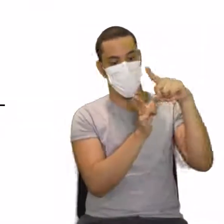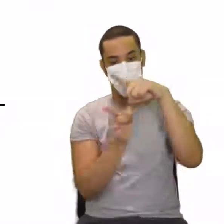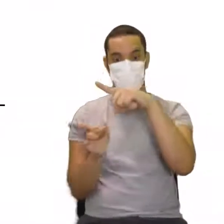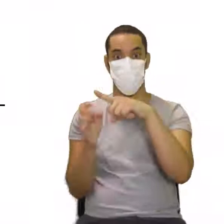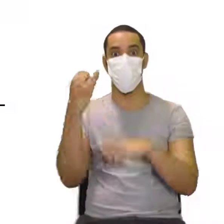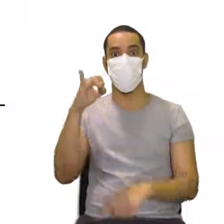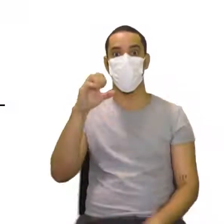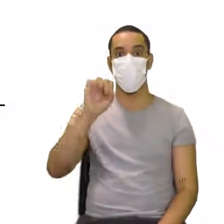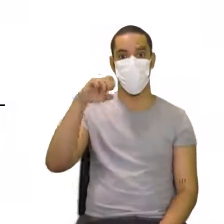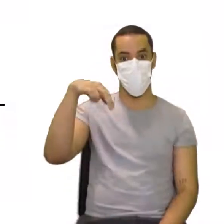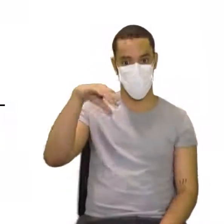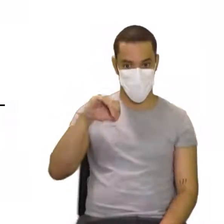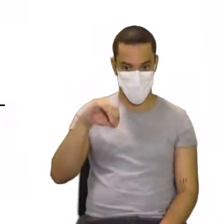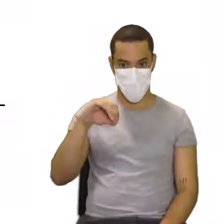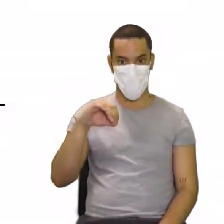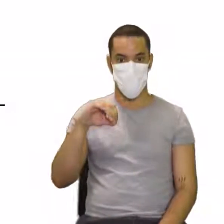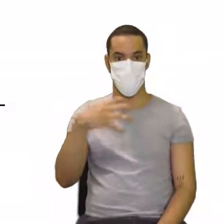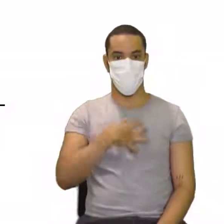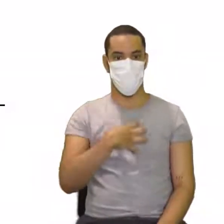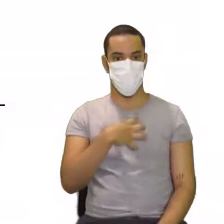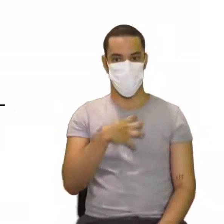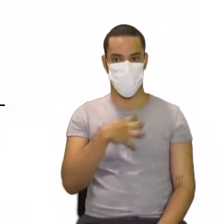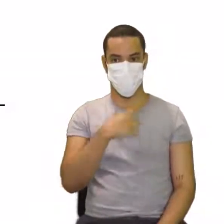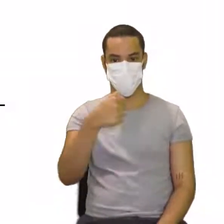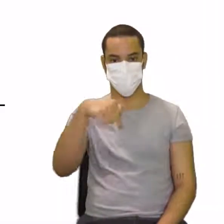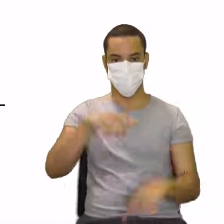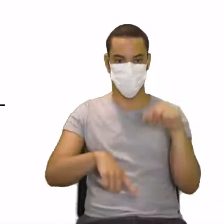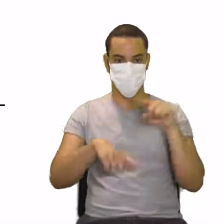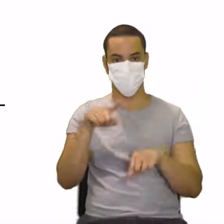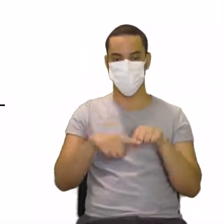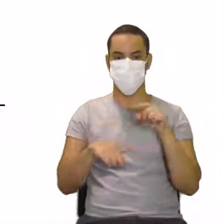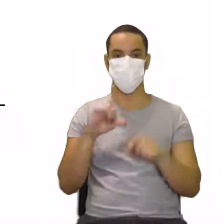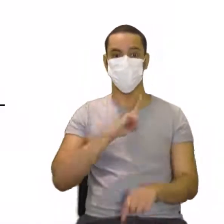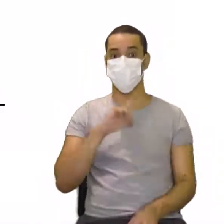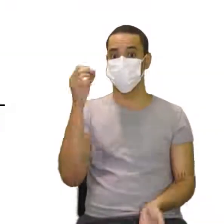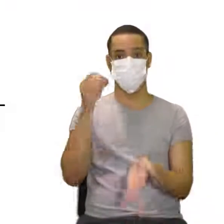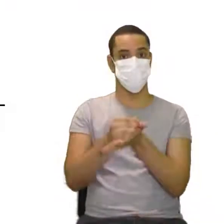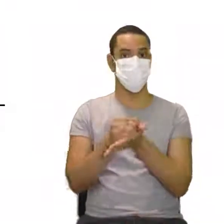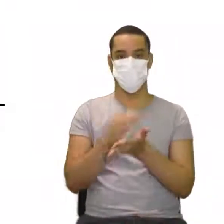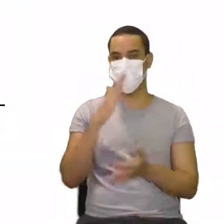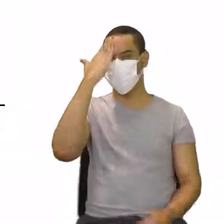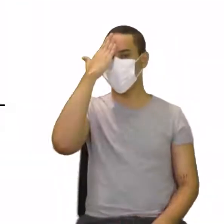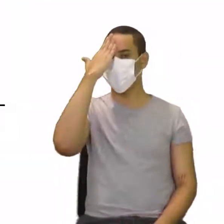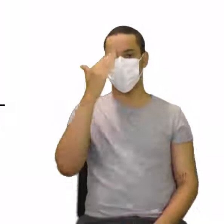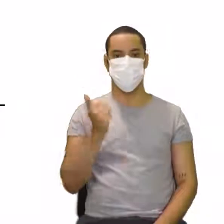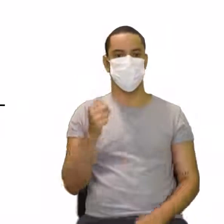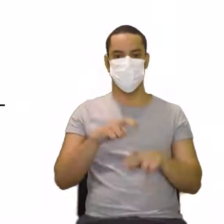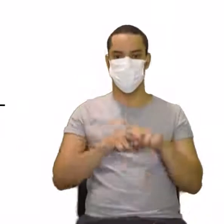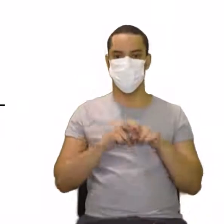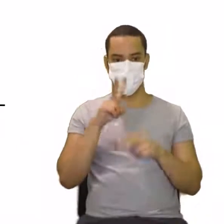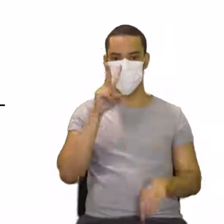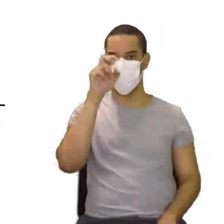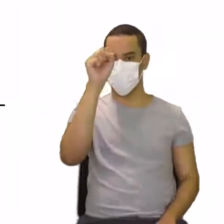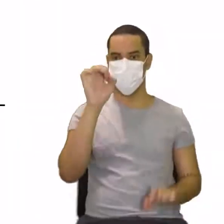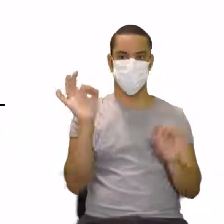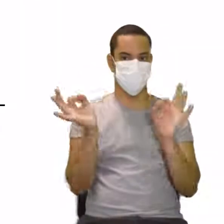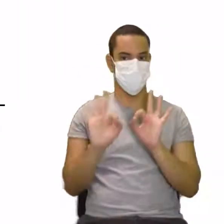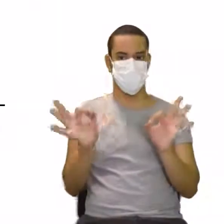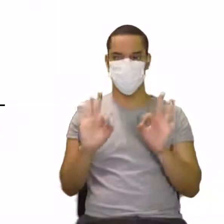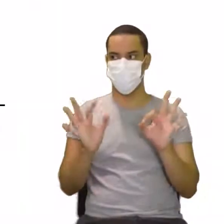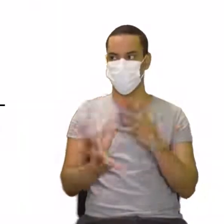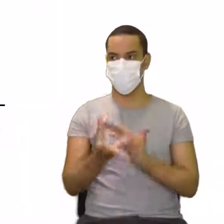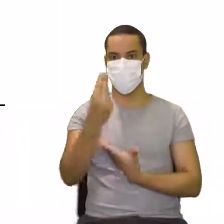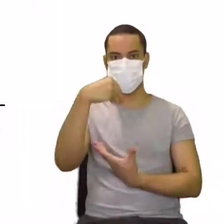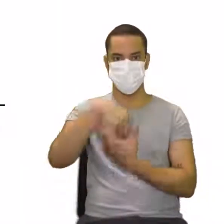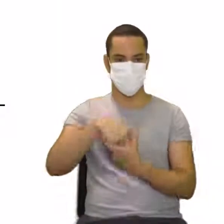seno da direção do sentido, que é o da carga com o campo, a gente vai ter zero. Então, nesse caso, nenhuma força age sobre